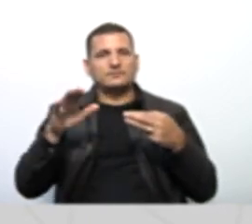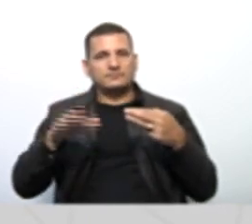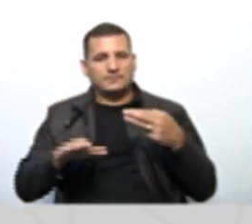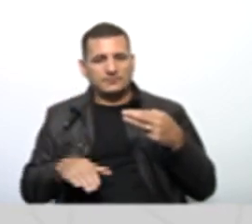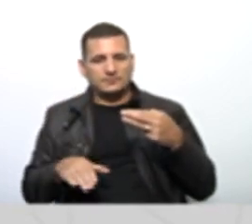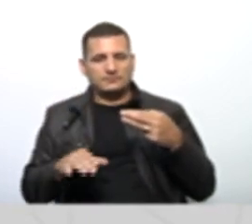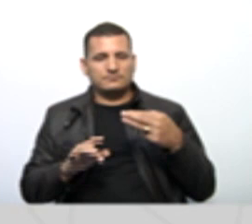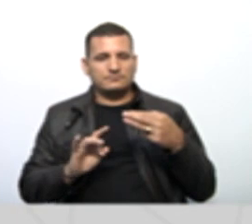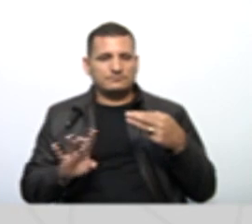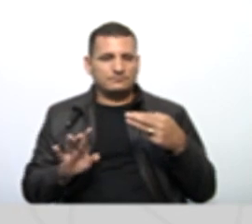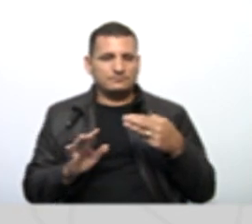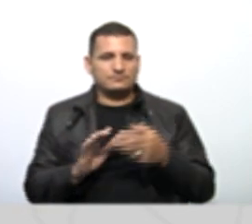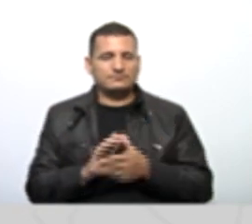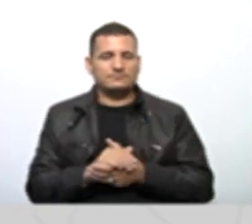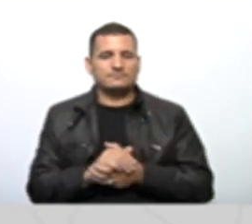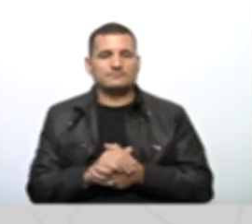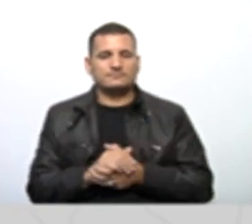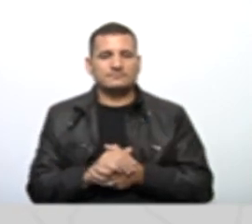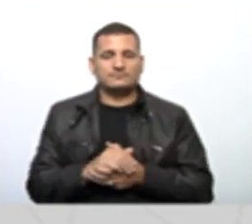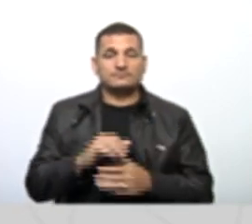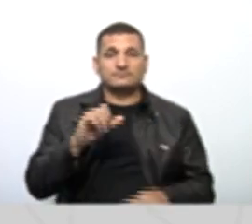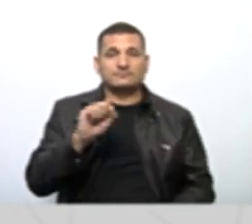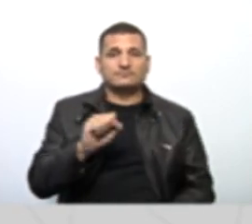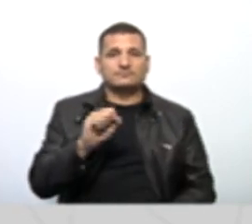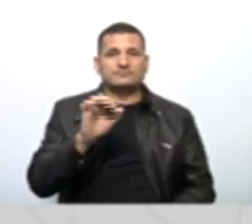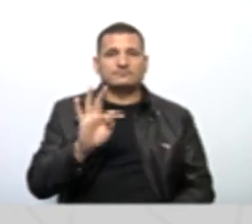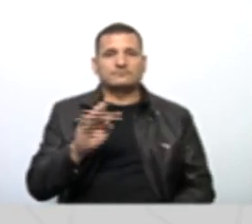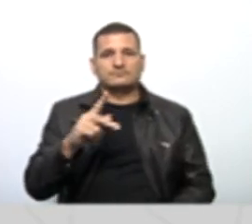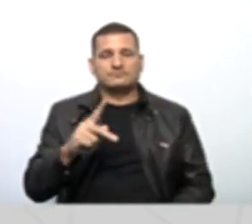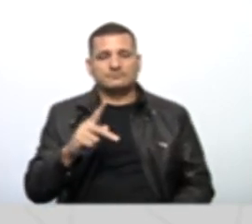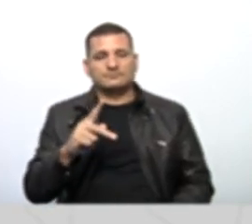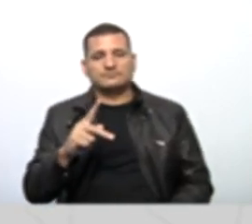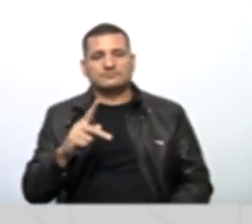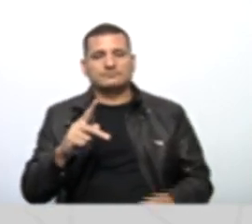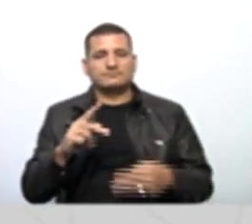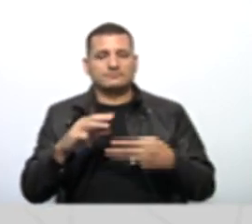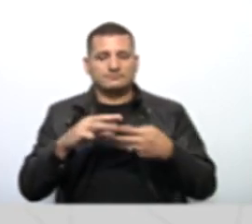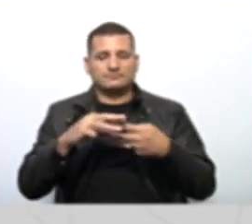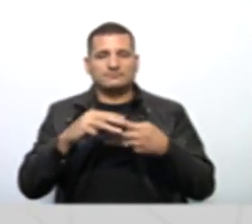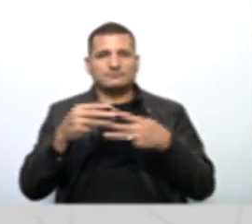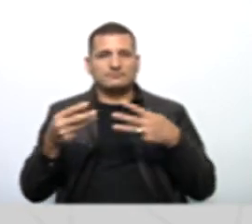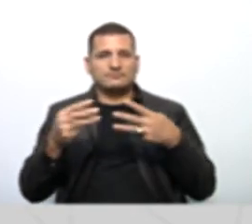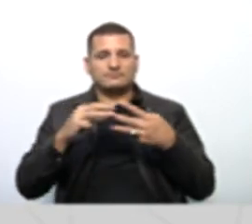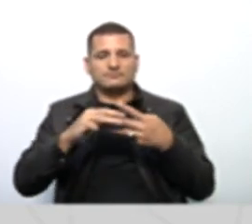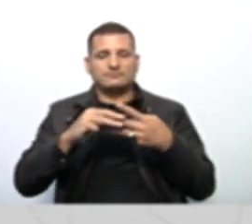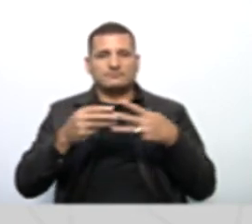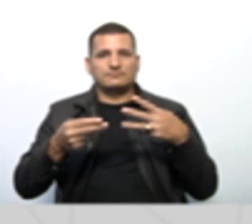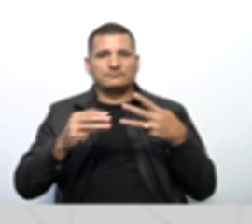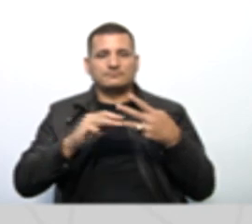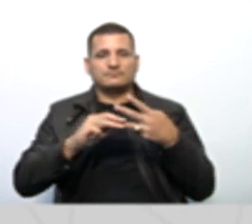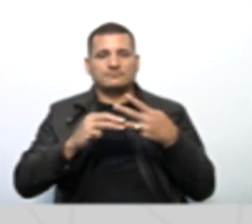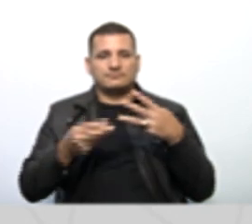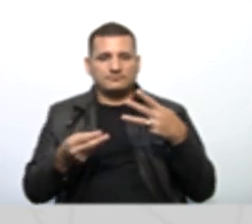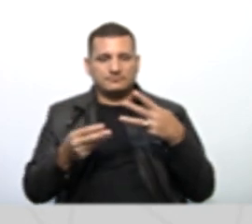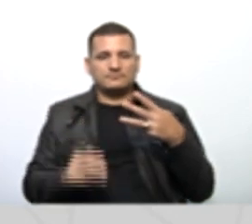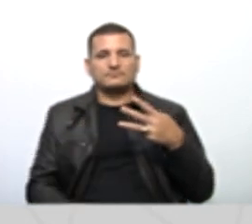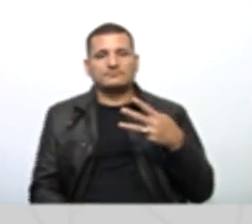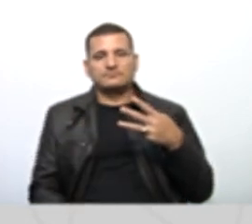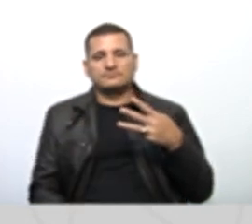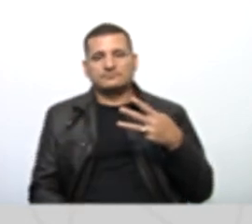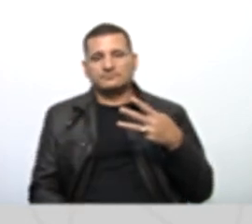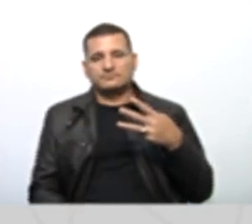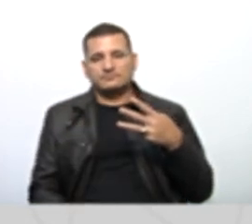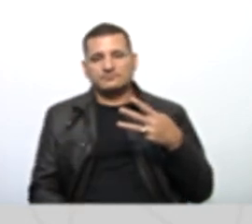isso não estava falando o stp a blindagem dele e nos pares é tem que o passinho e vitamina e esse